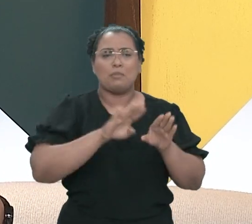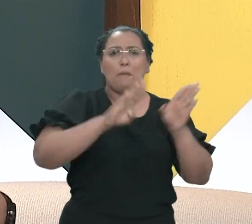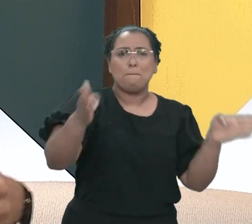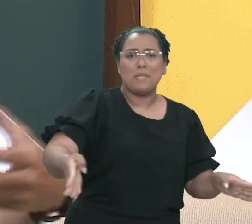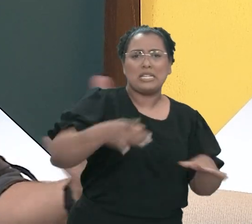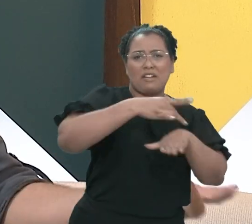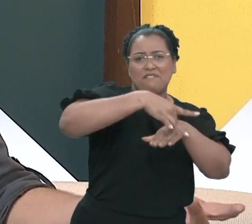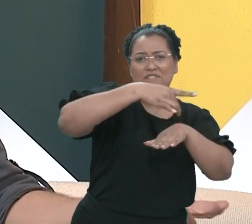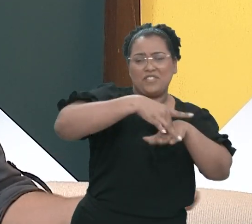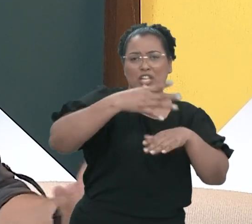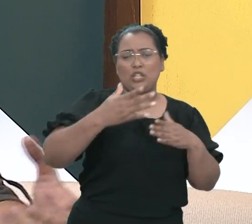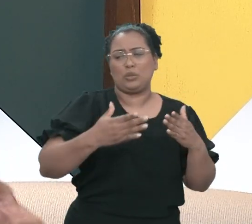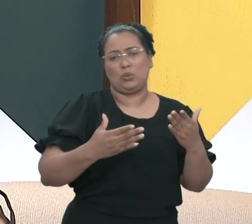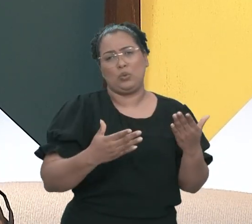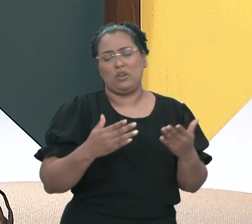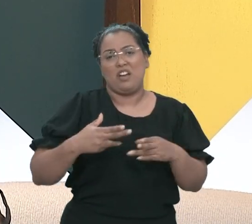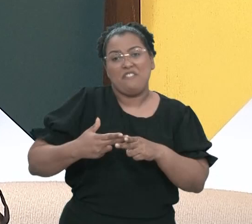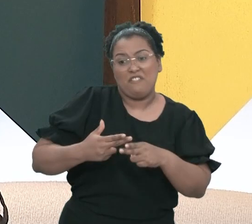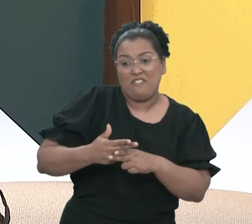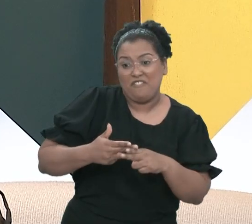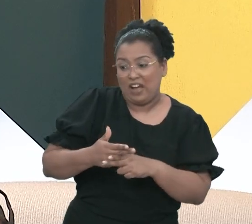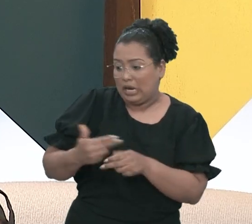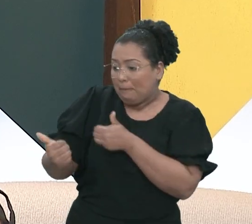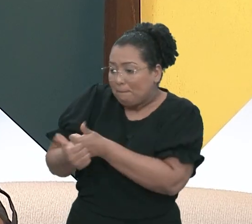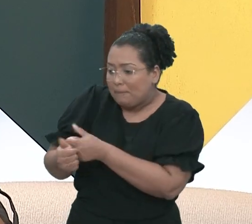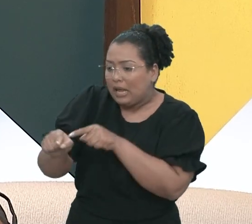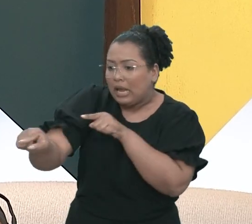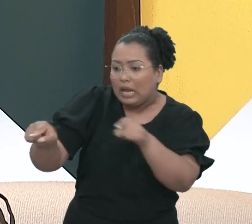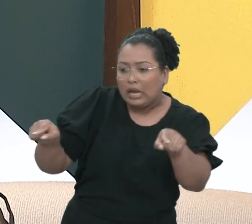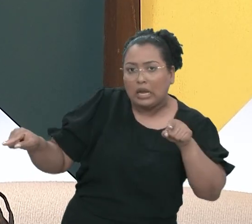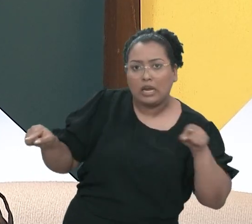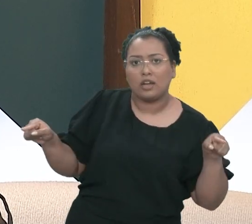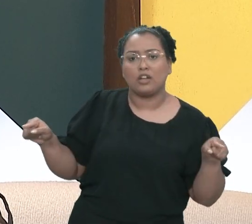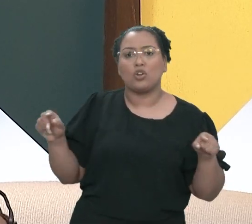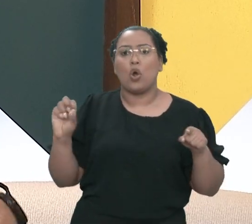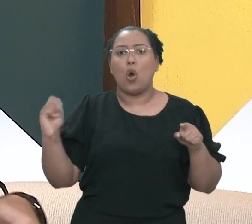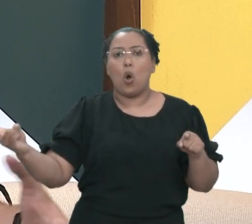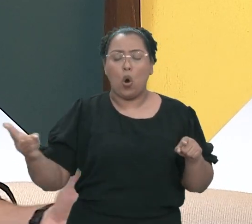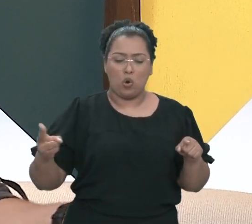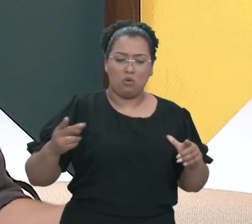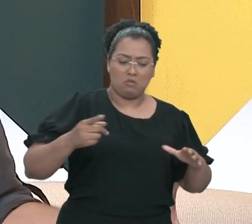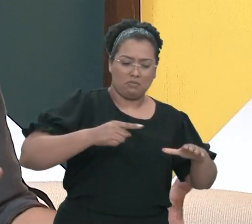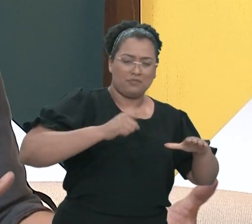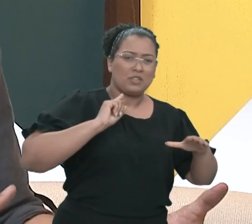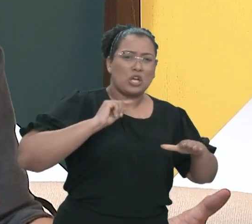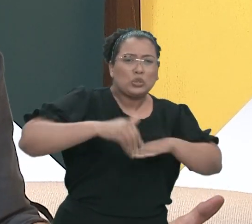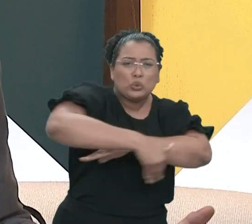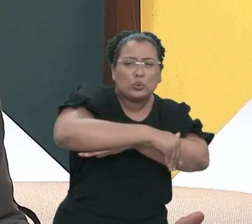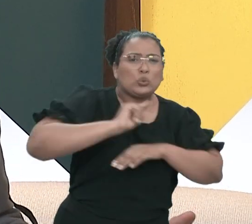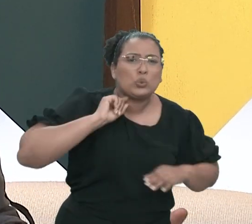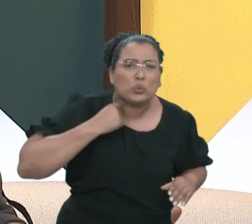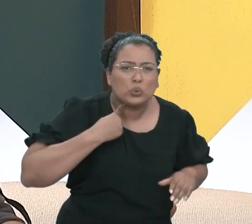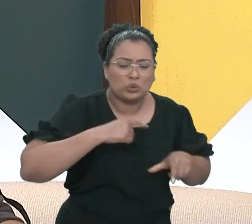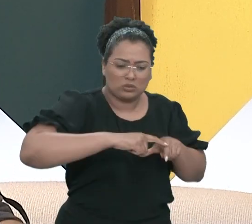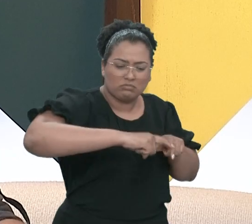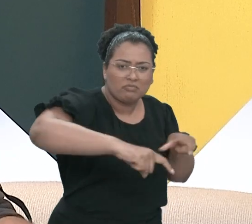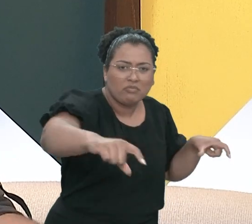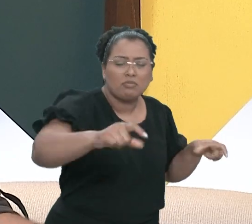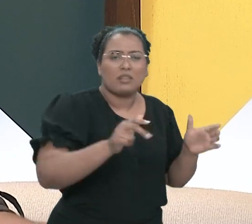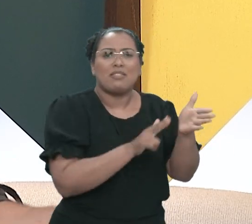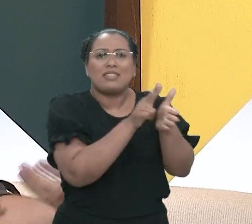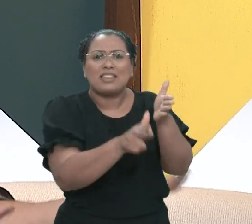de vidro, uma faca, ela está perto da guia de uma sarjeta, ela está caindo, está próxima de uma linha do